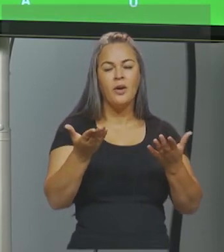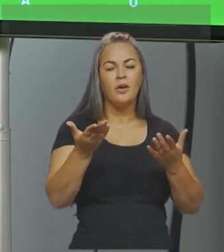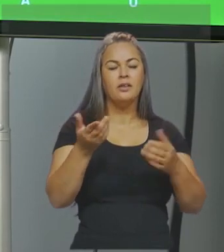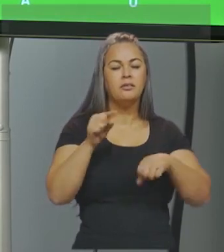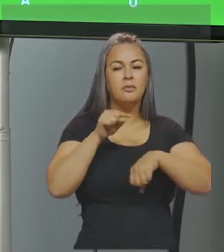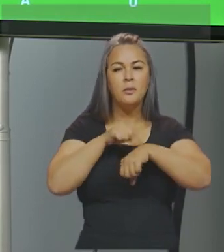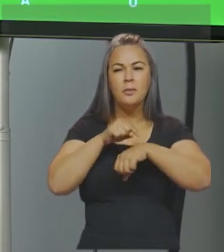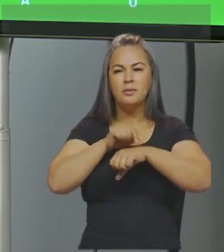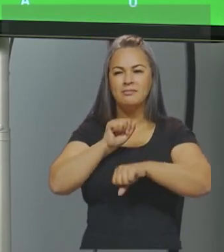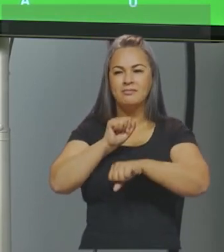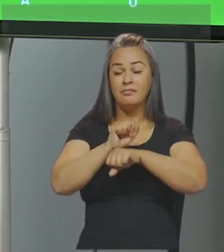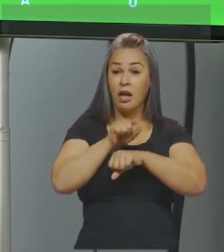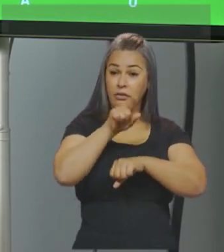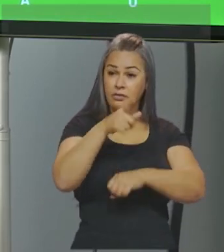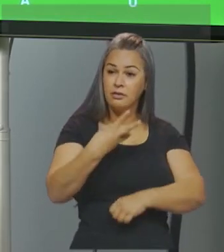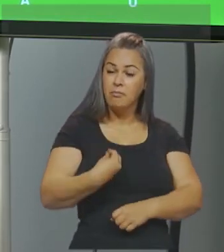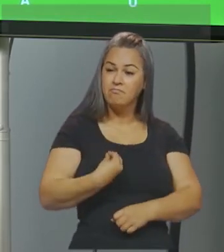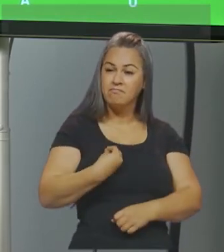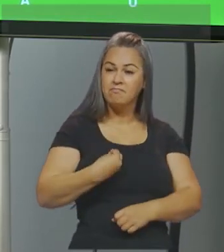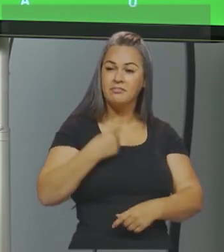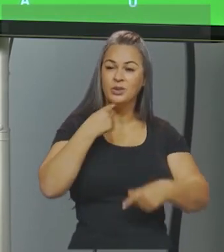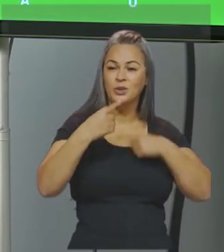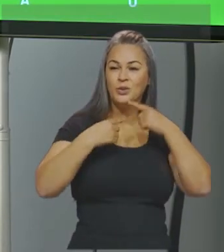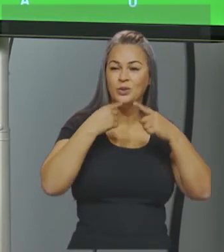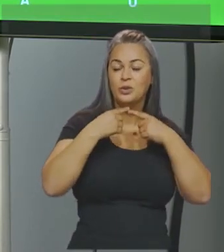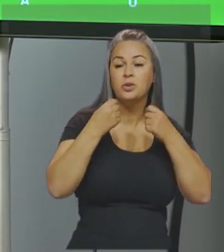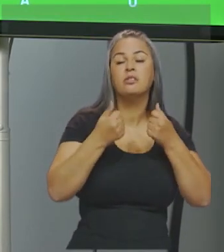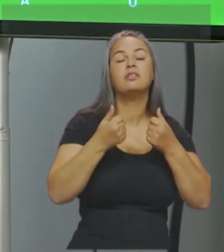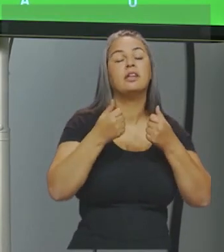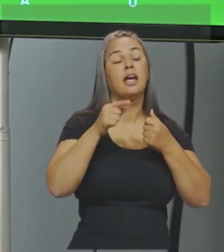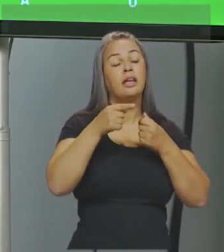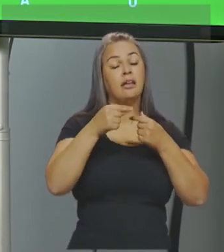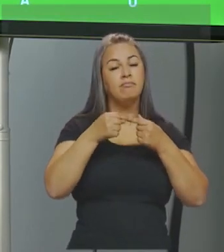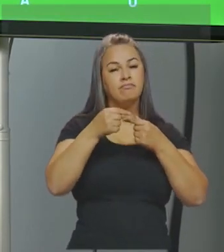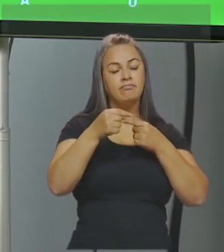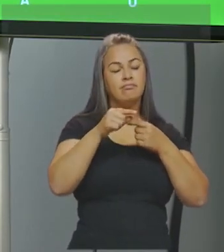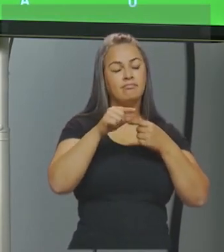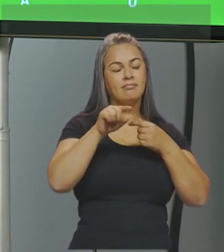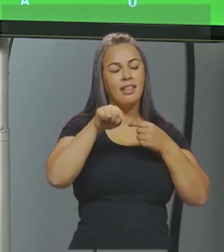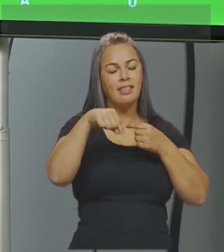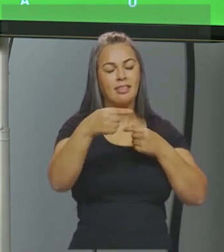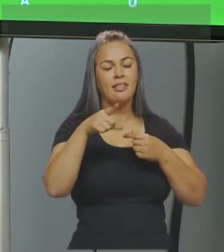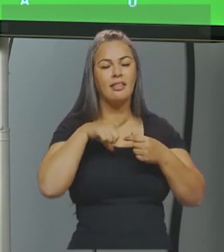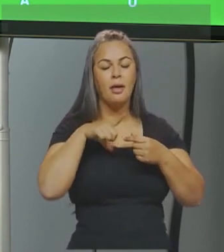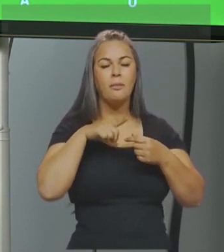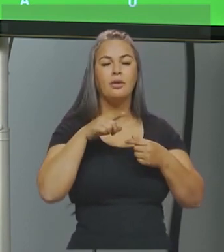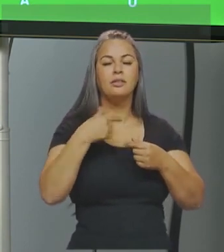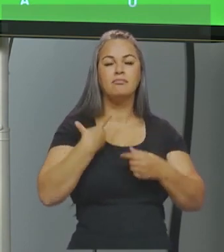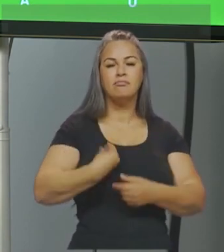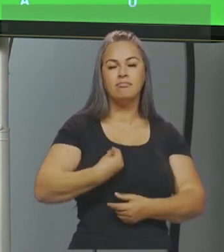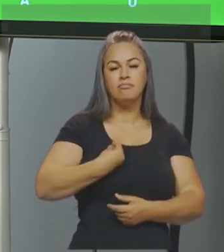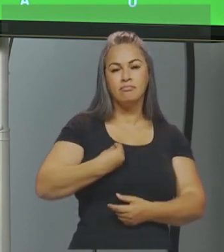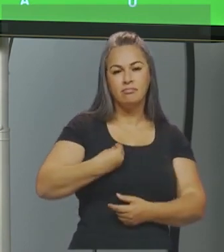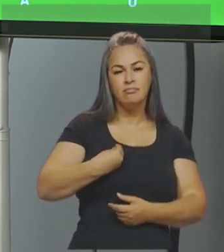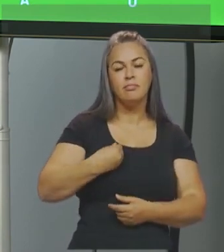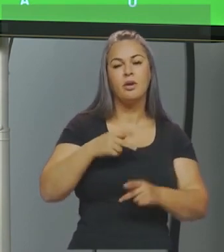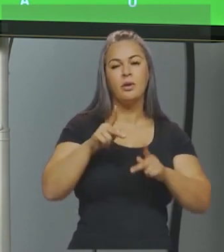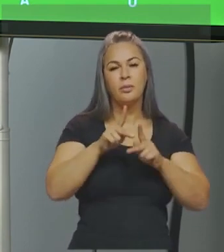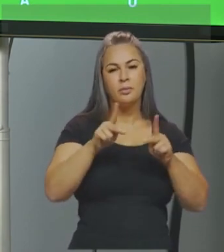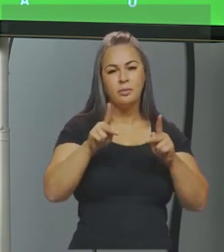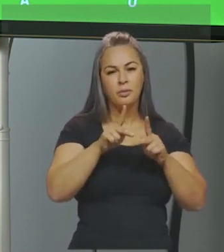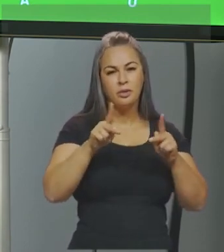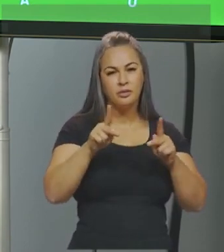Participe você também do Tira Dúvidas, que no próximo bloco contará com a participação do professor Flávio Gomes e da professora